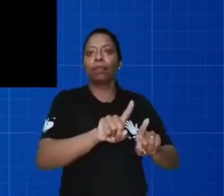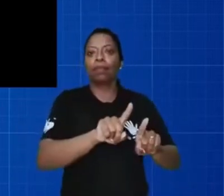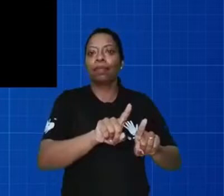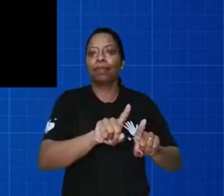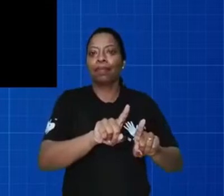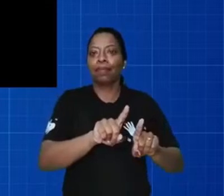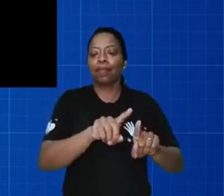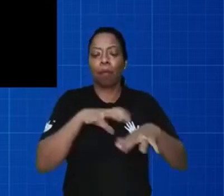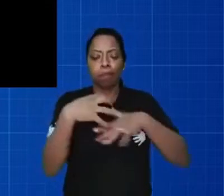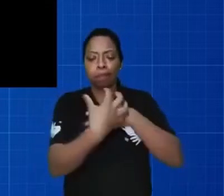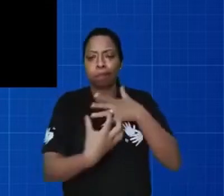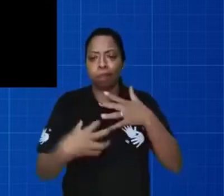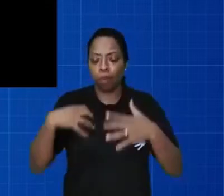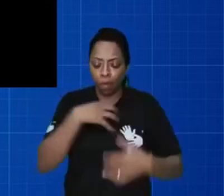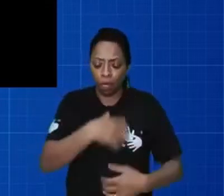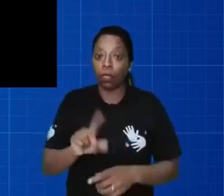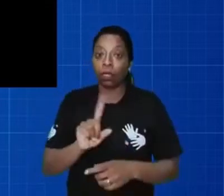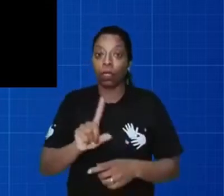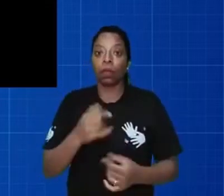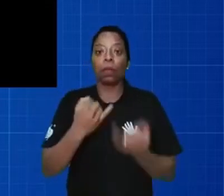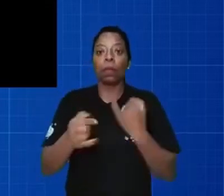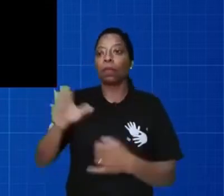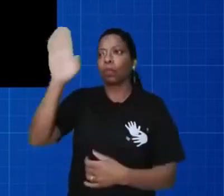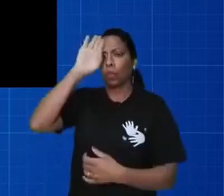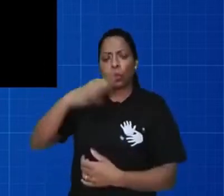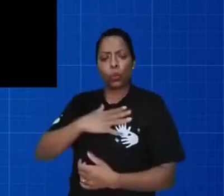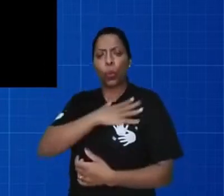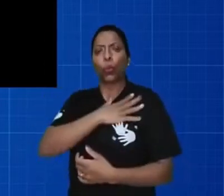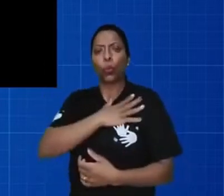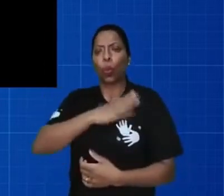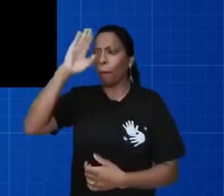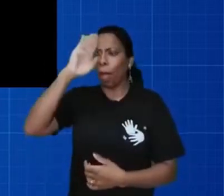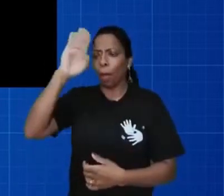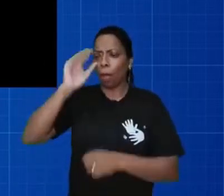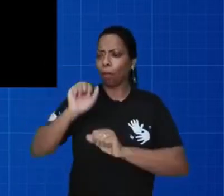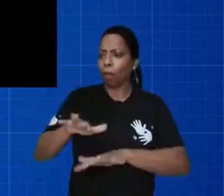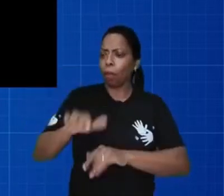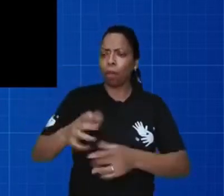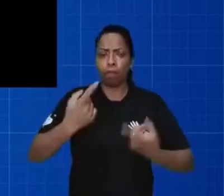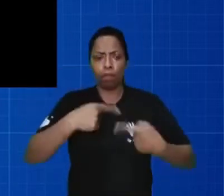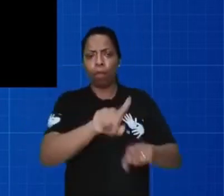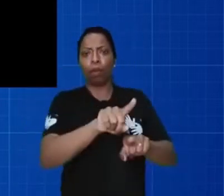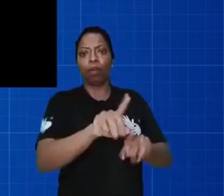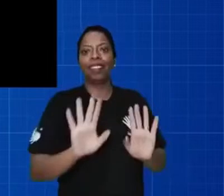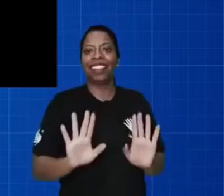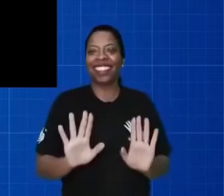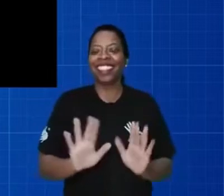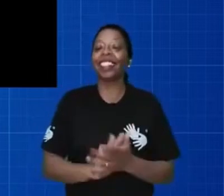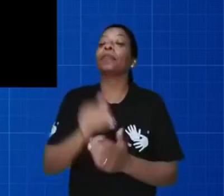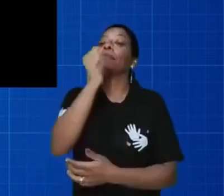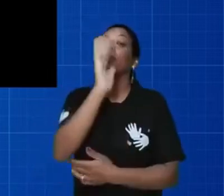No Brasil, em 1973, foi formulado o Programa Nacional de Imunização. O objetivo, né, é